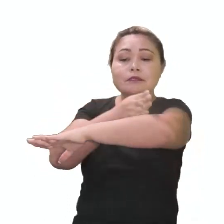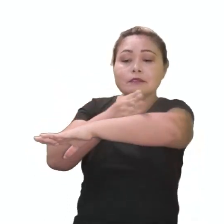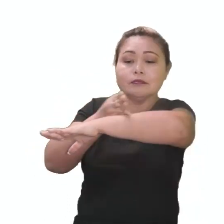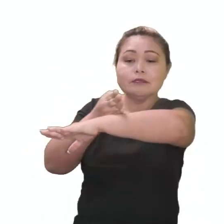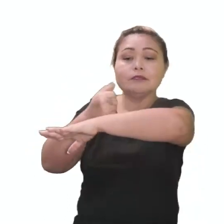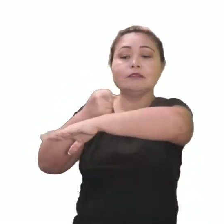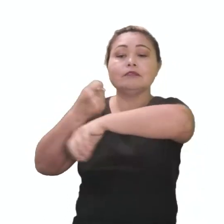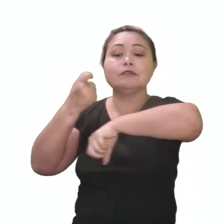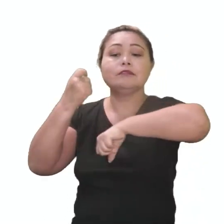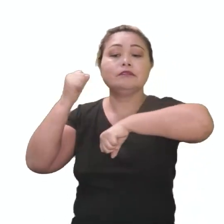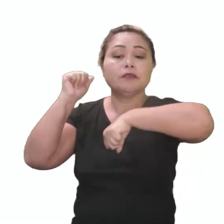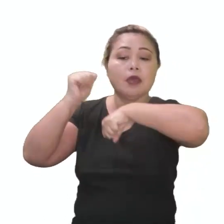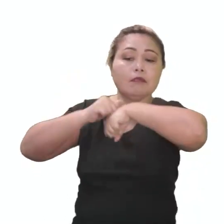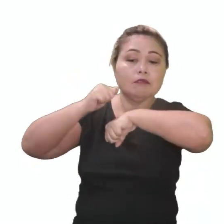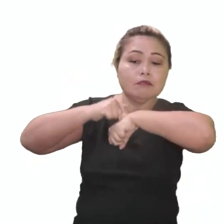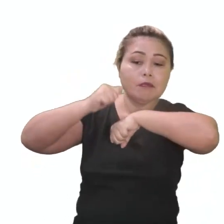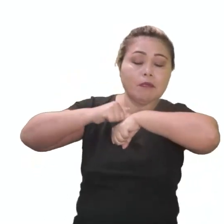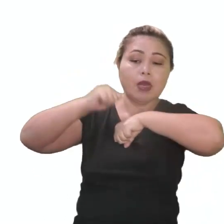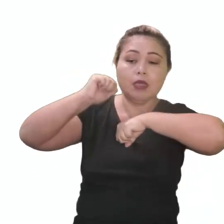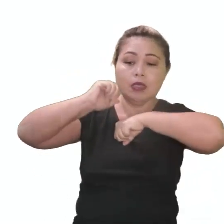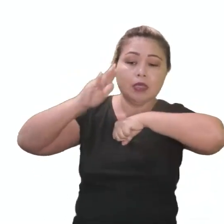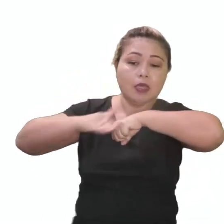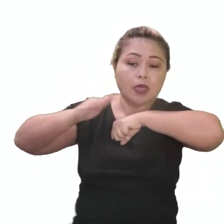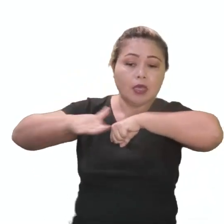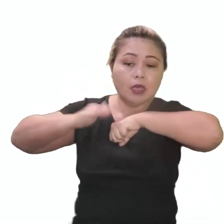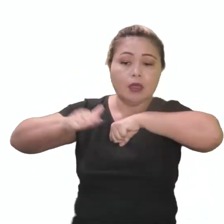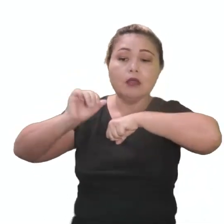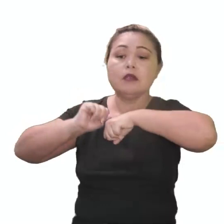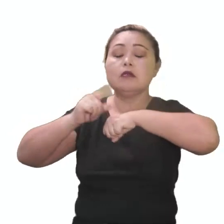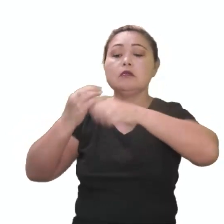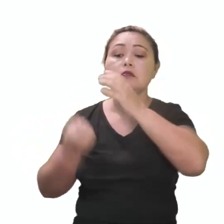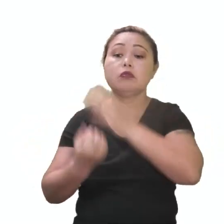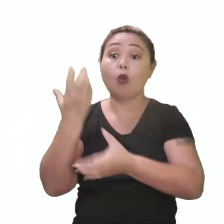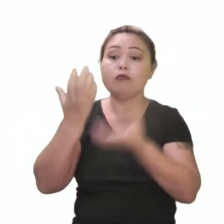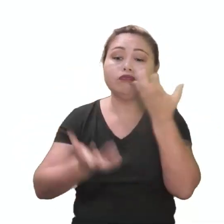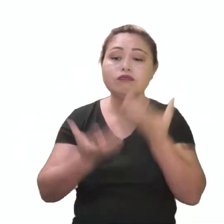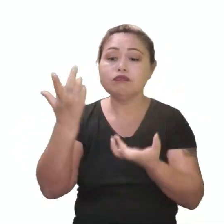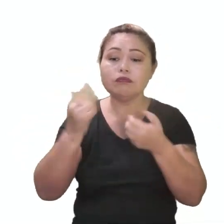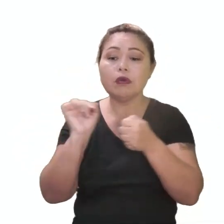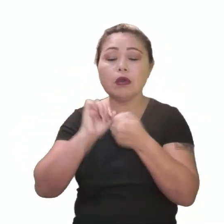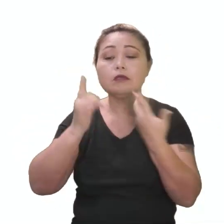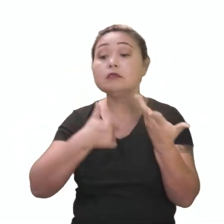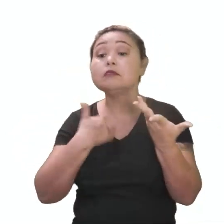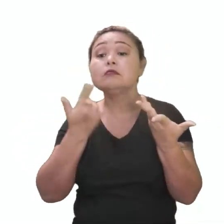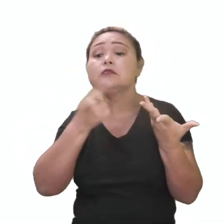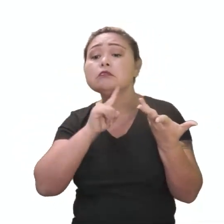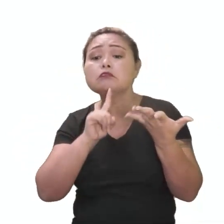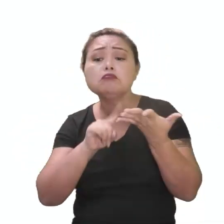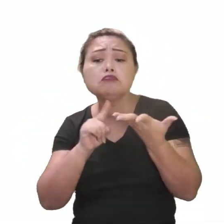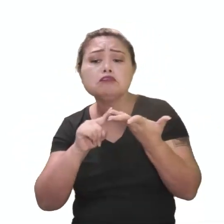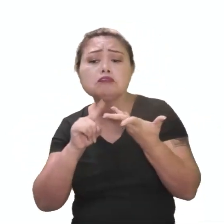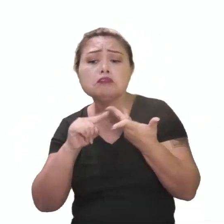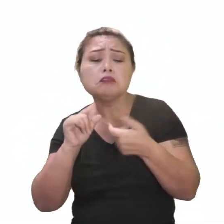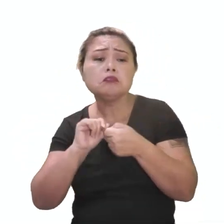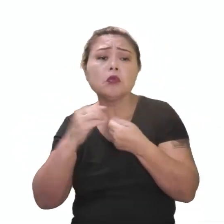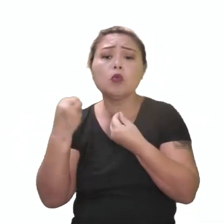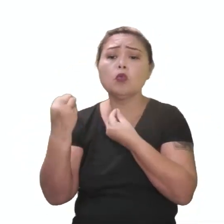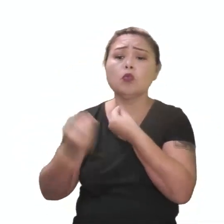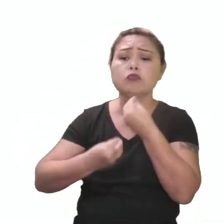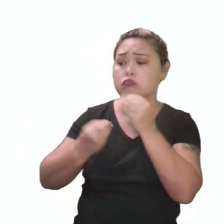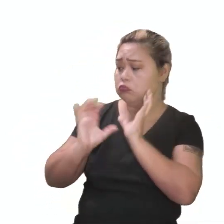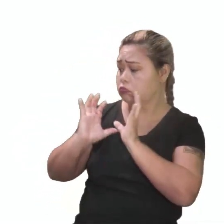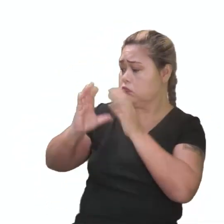do período da pedra lascada, né? Período neolítico, descoberta do fogo, tudo isso a gente tem esse registro de como